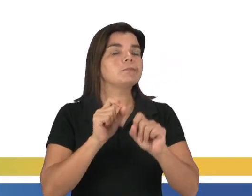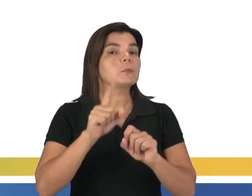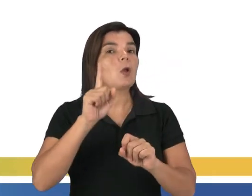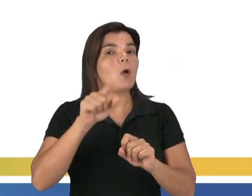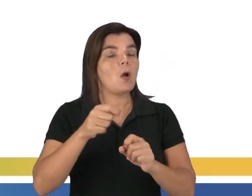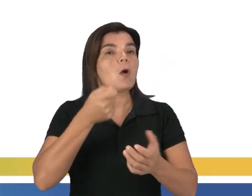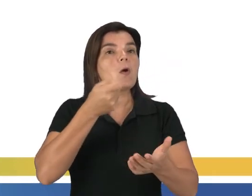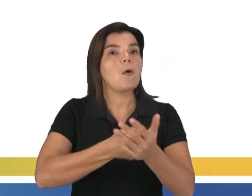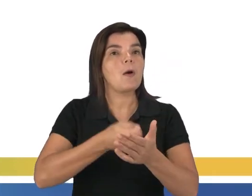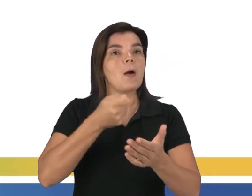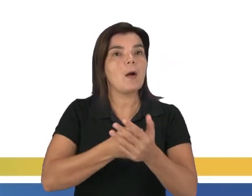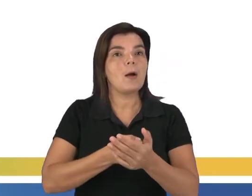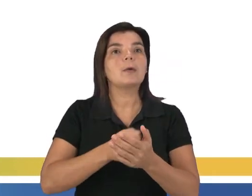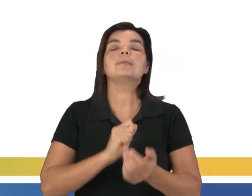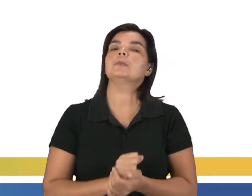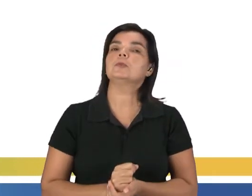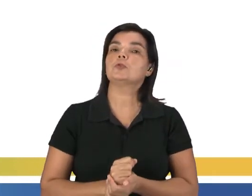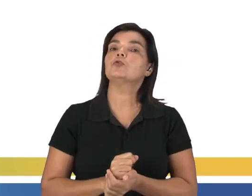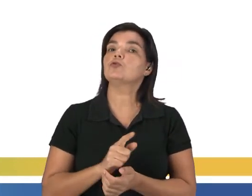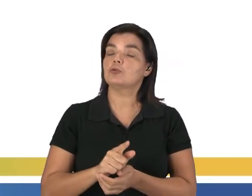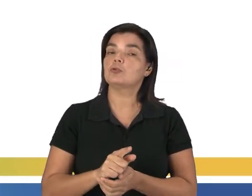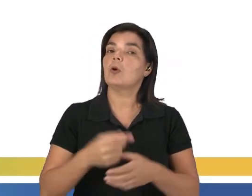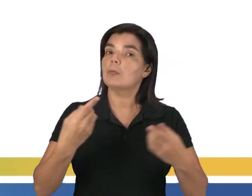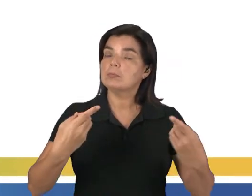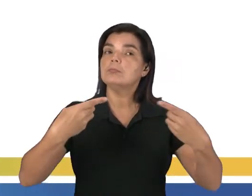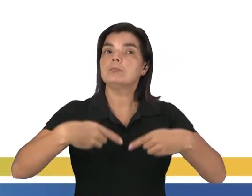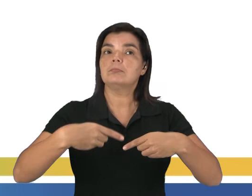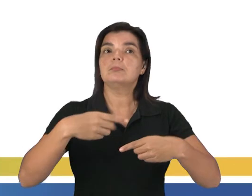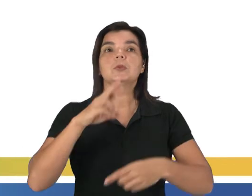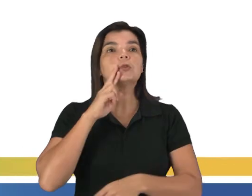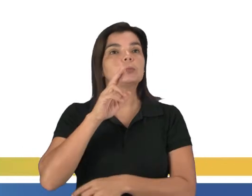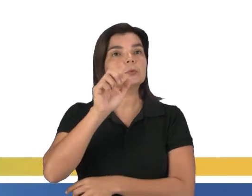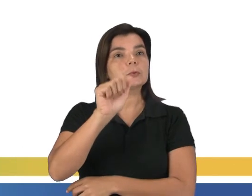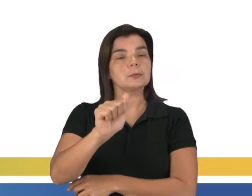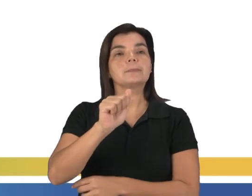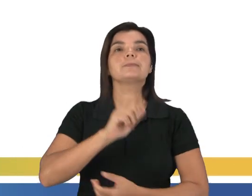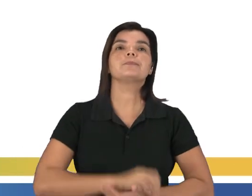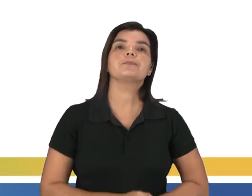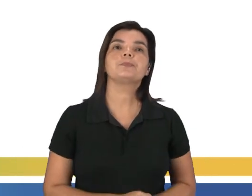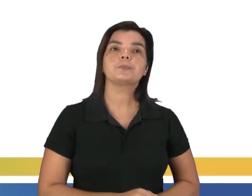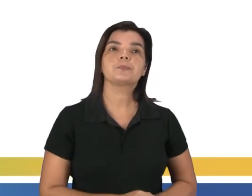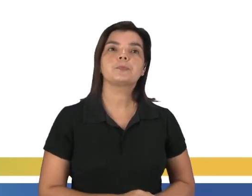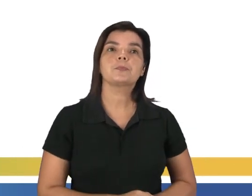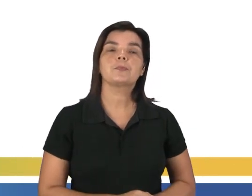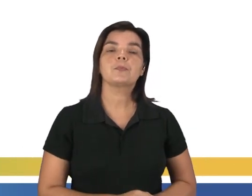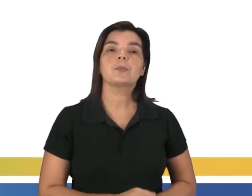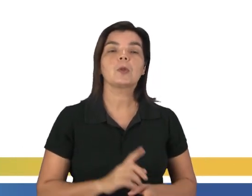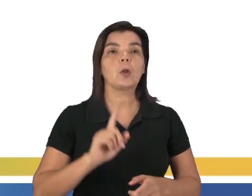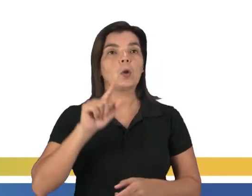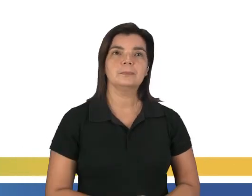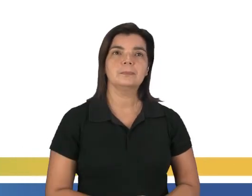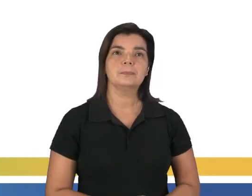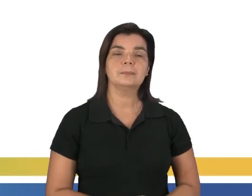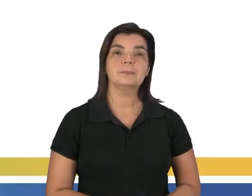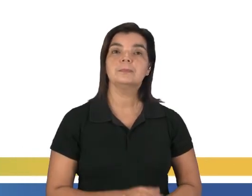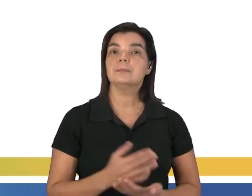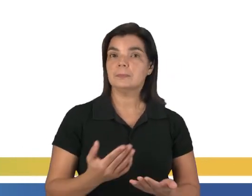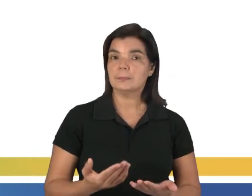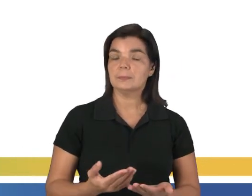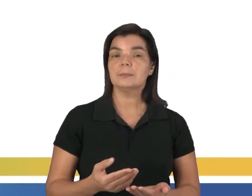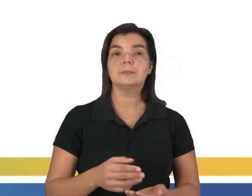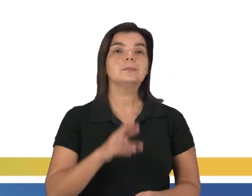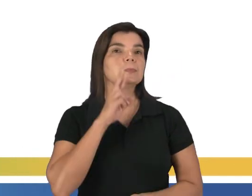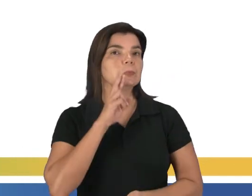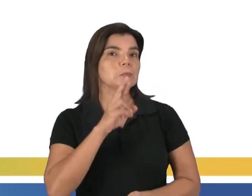é um esporte de alto rendimento, né, a alternativa A. E nós temos um outro exercitando. Dentre